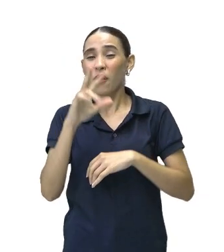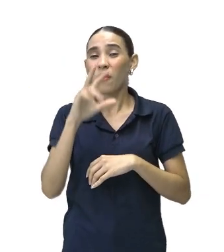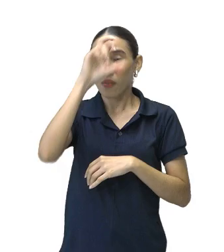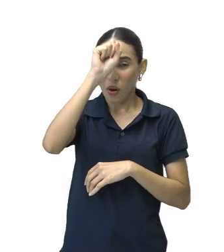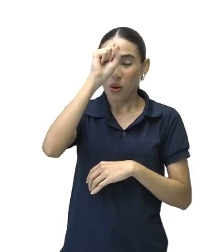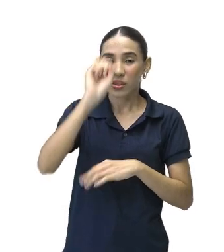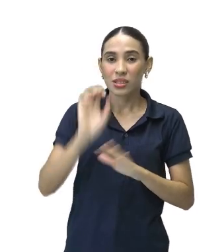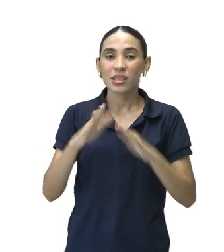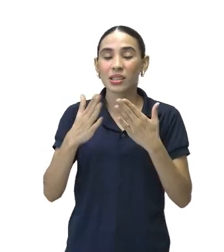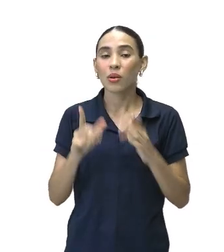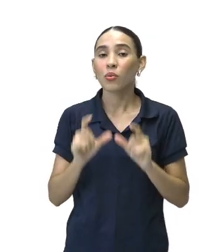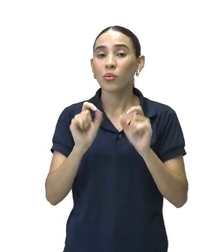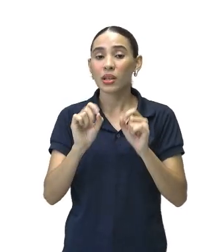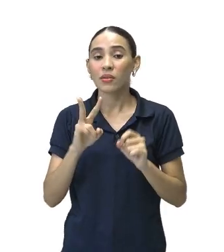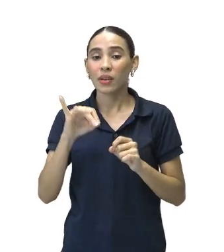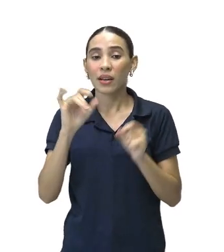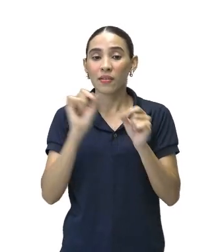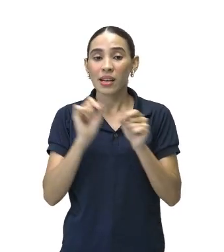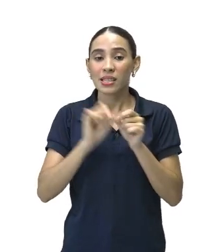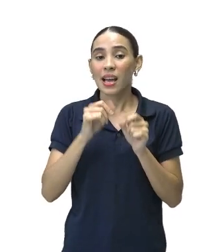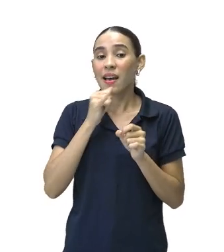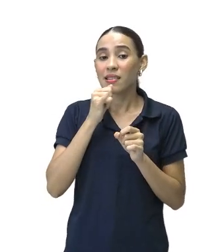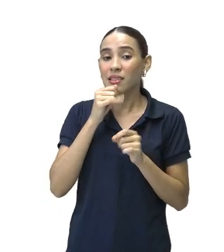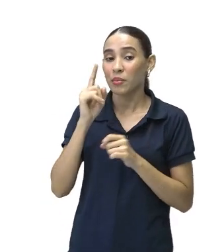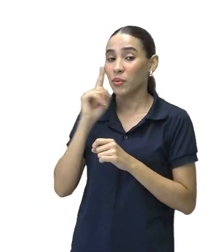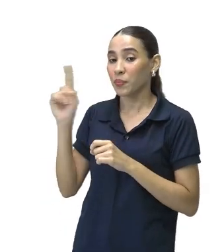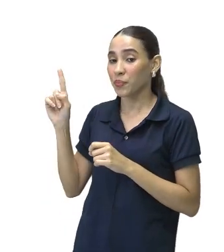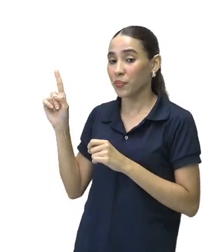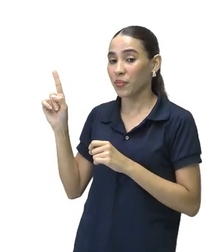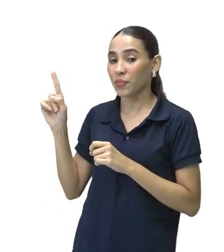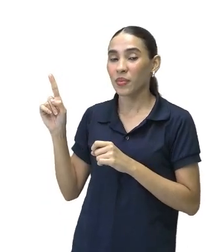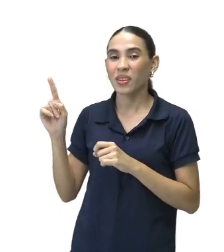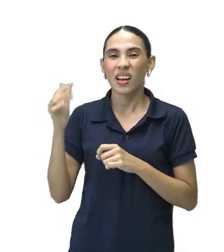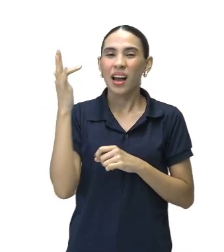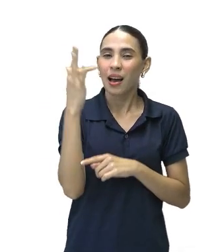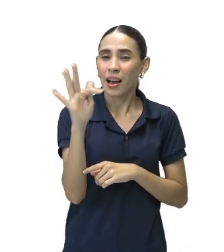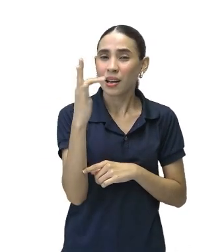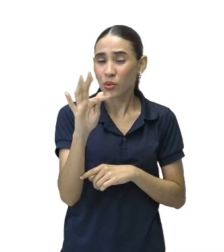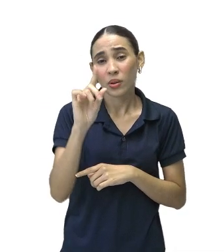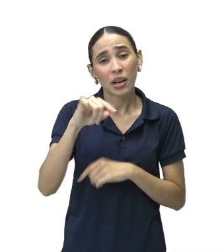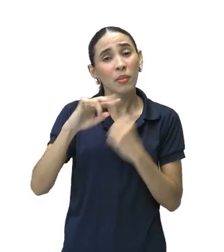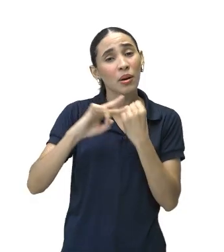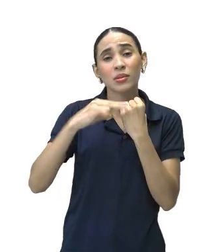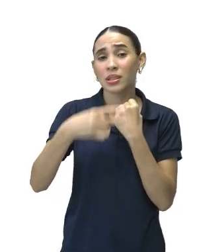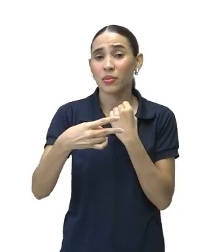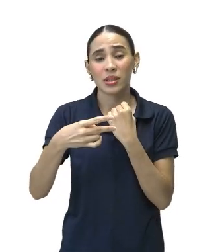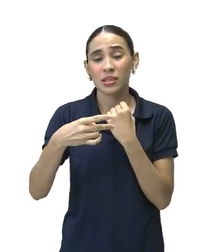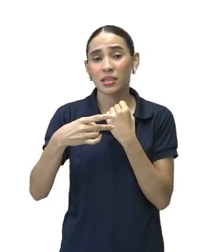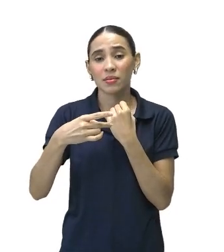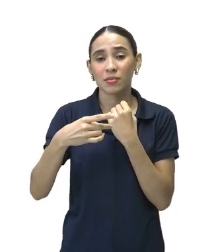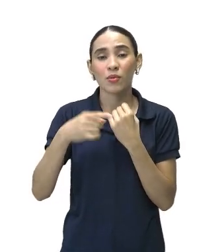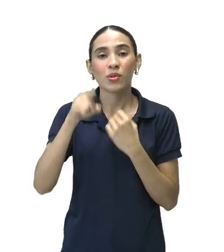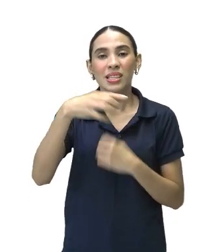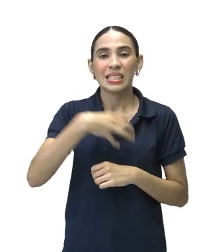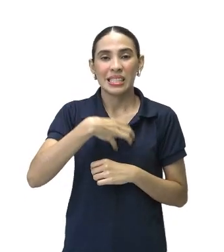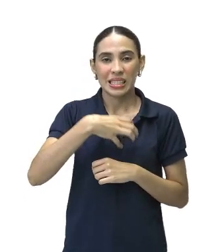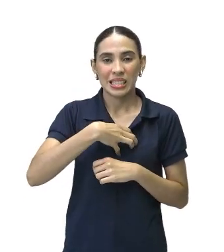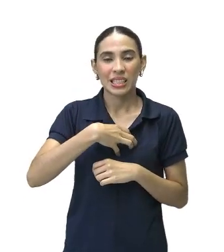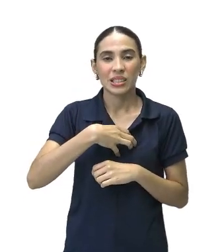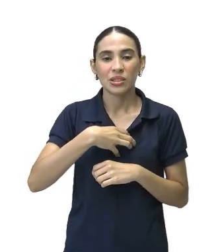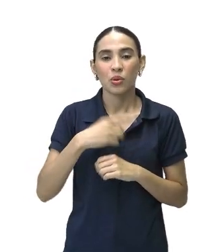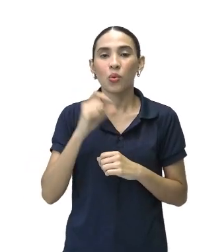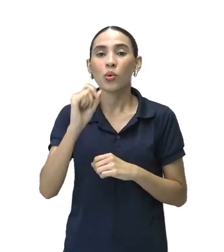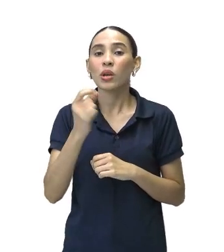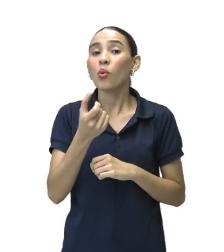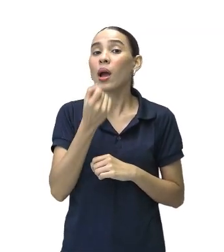intensidade. Então, o que ele vai fazer? Como a dor ela é uma consequência, ela é um sintoma, o que o analgésico